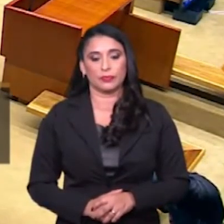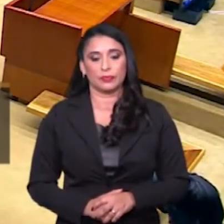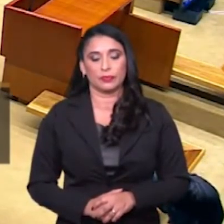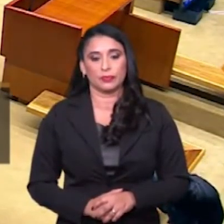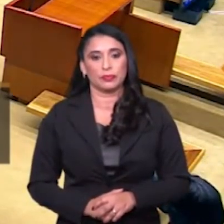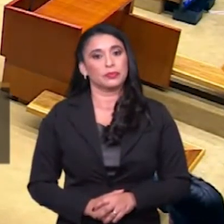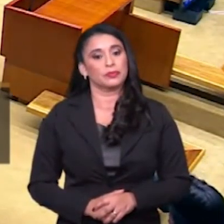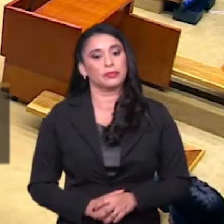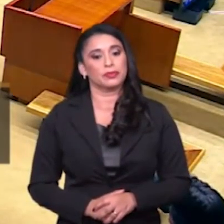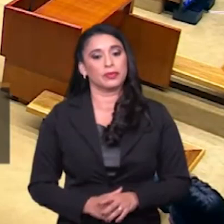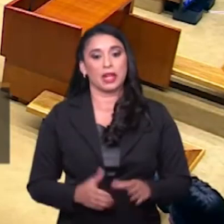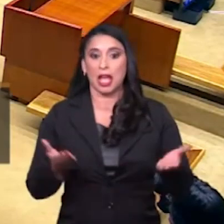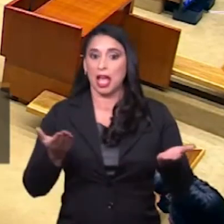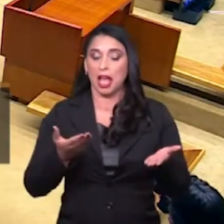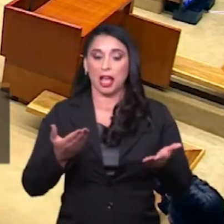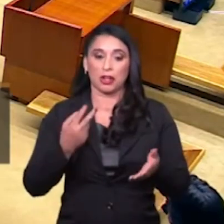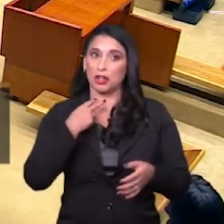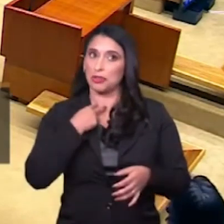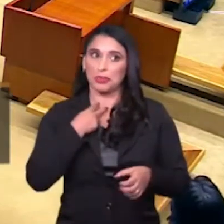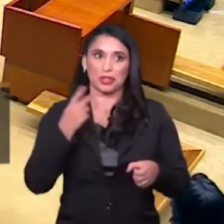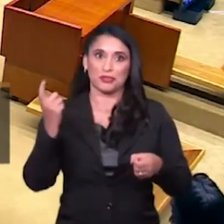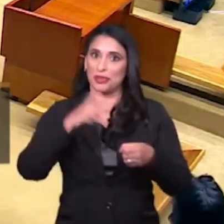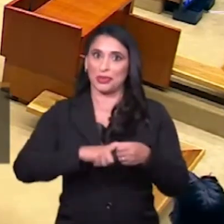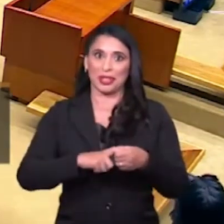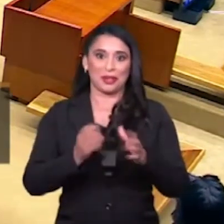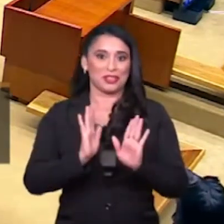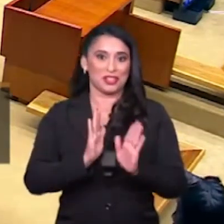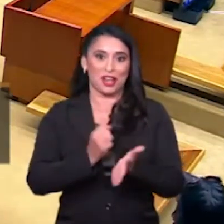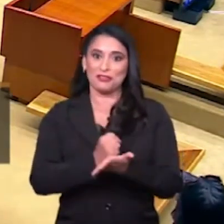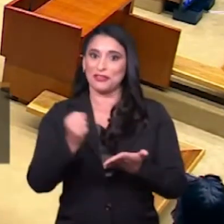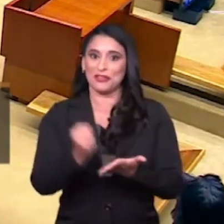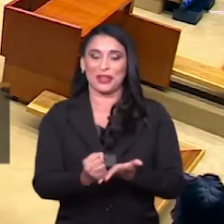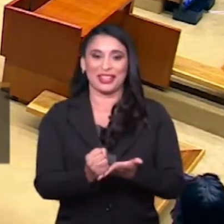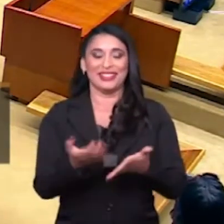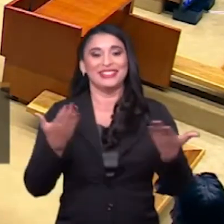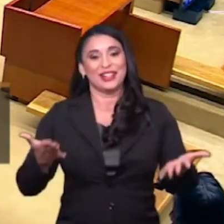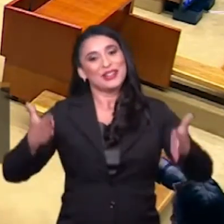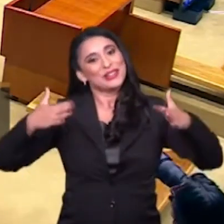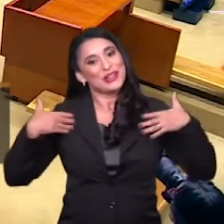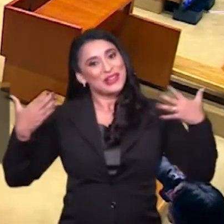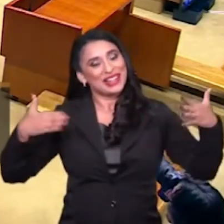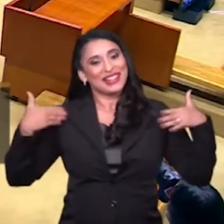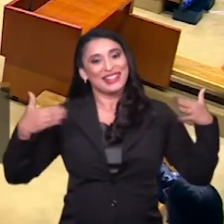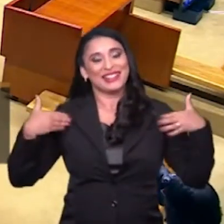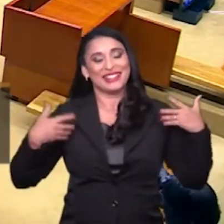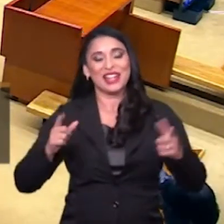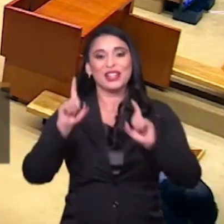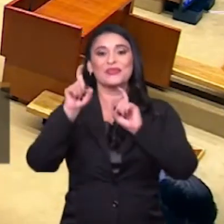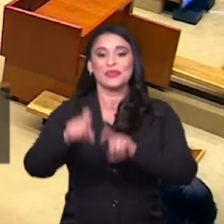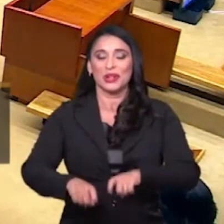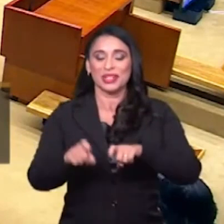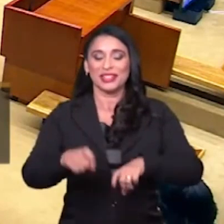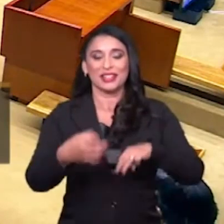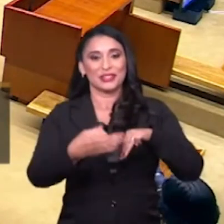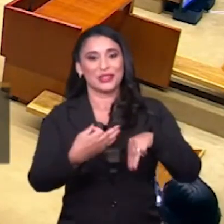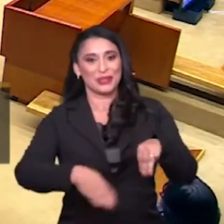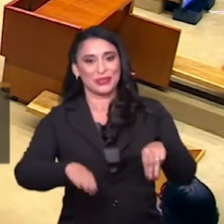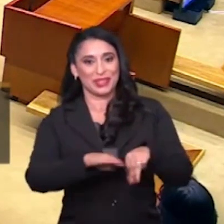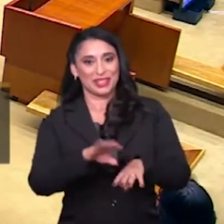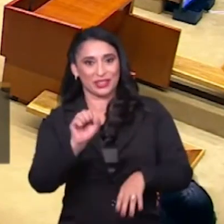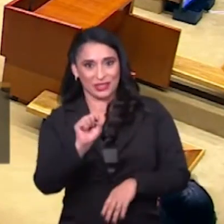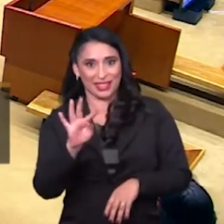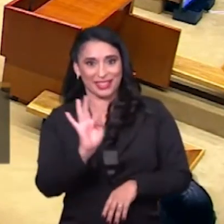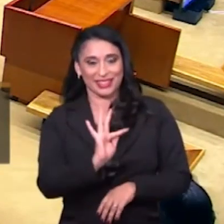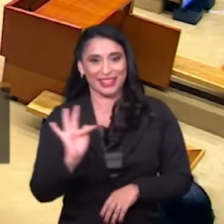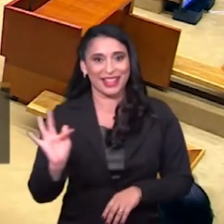Agora é sem volta com muita alegria declaro imposs no cargo de Ministro do Supremo Tribunal Federal sua